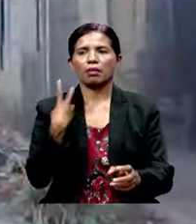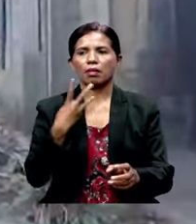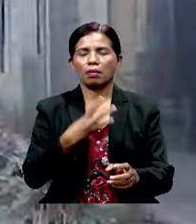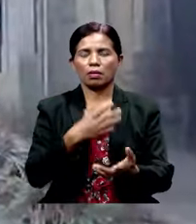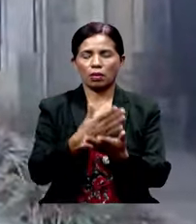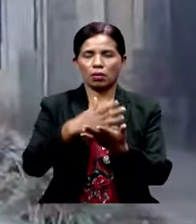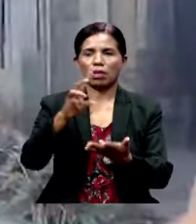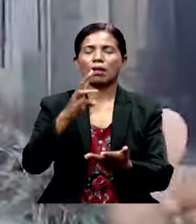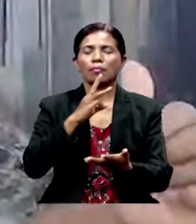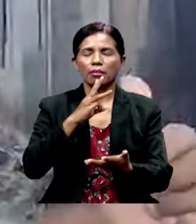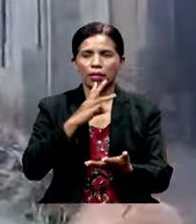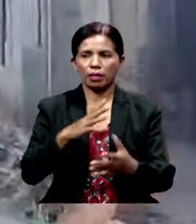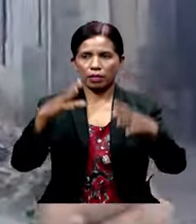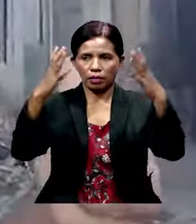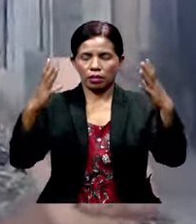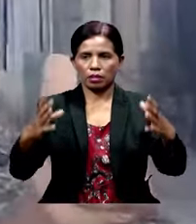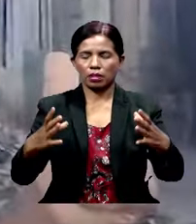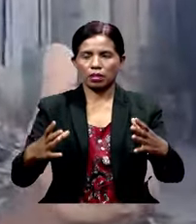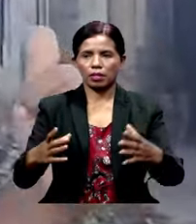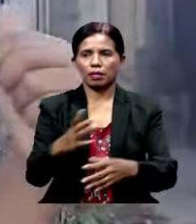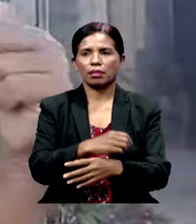sosa. Tenki ira le $50.